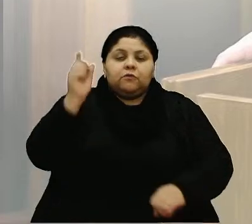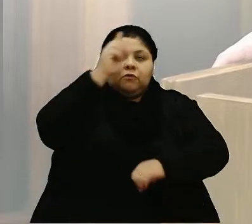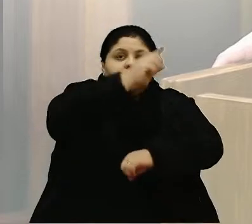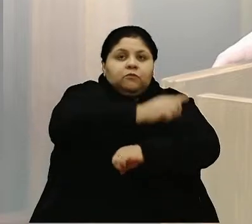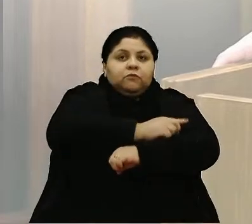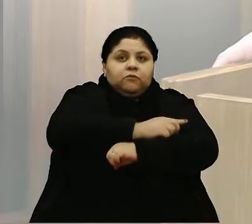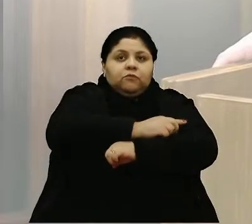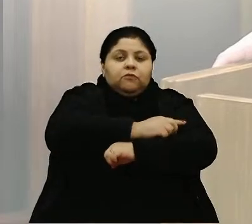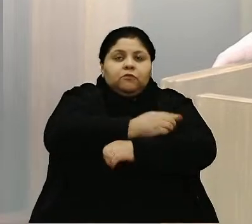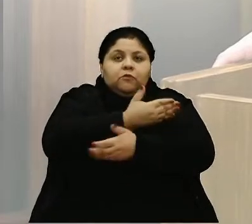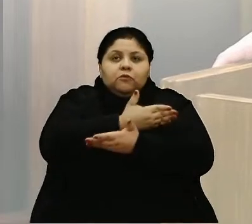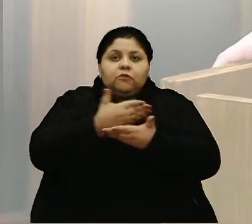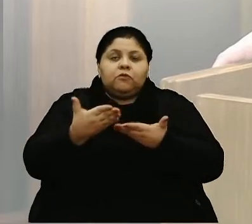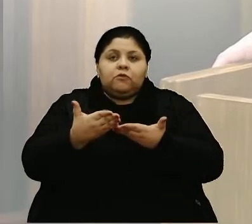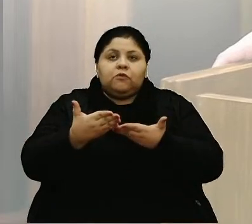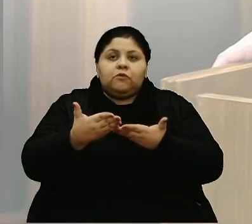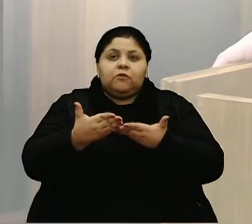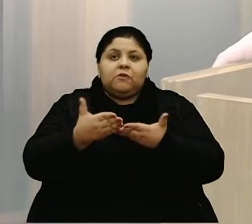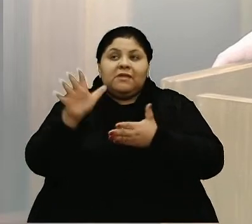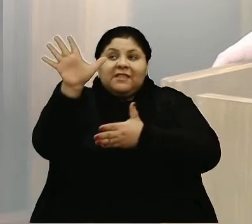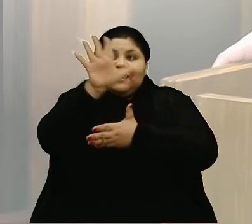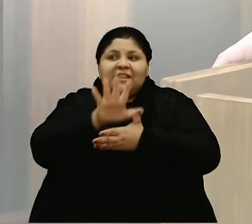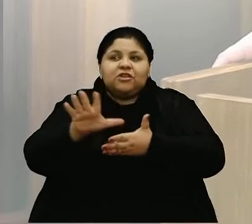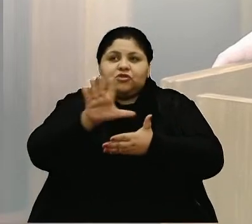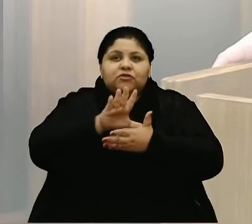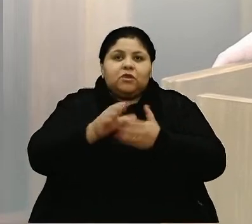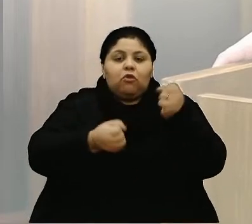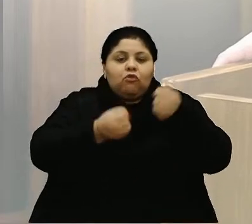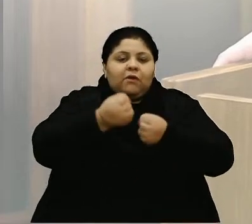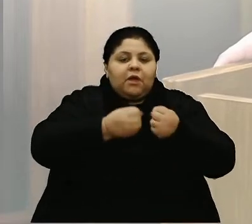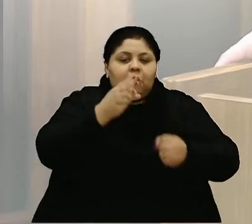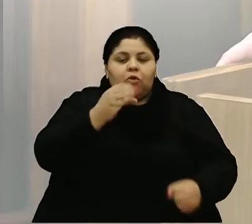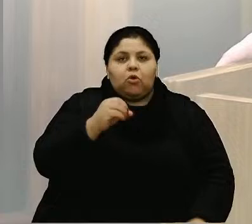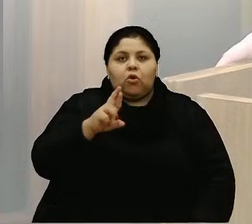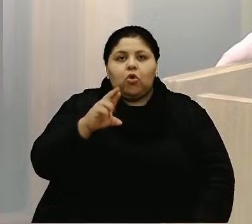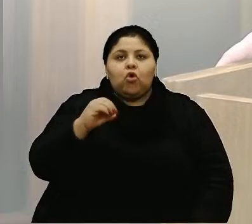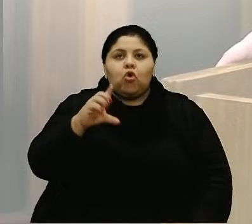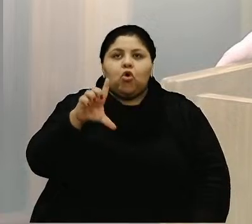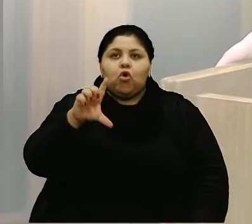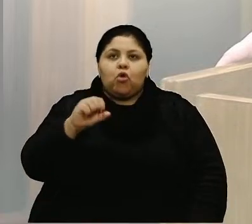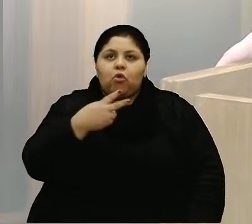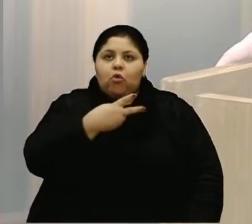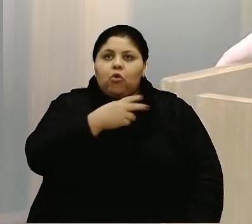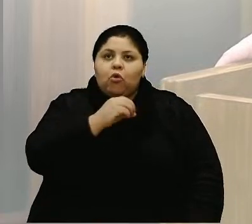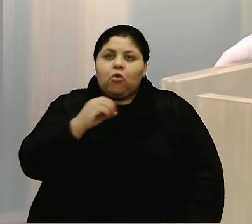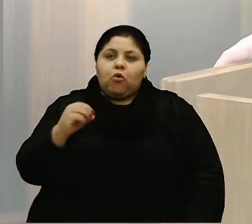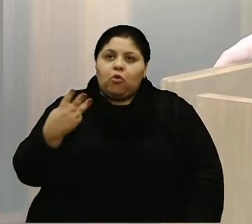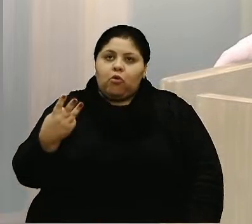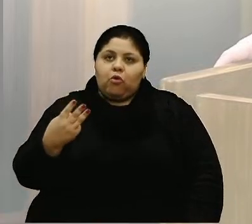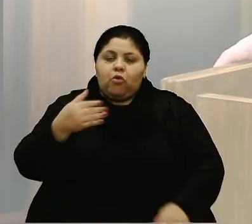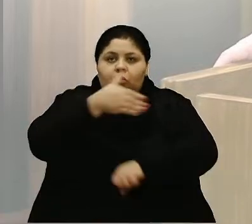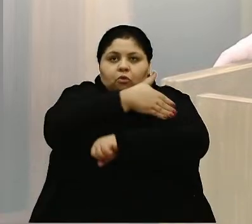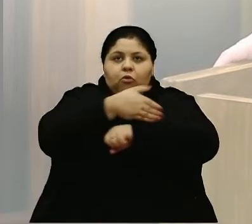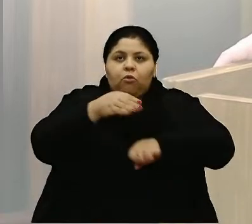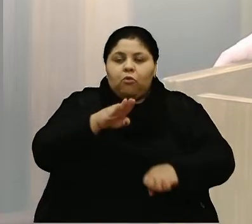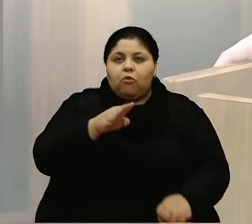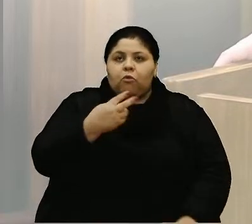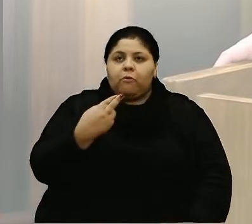novo Corolla 2003. A loja estava situada às margens da BR-116,